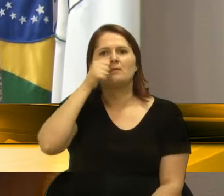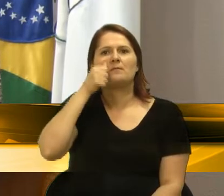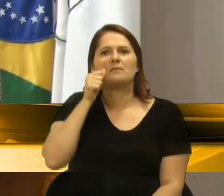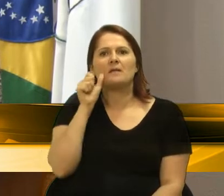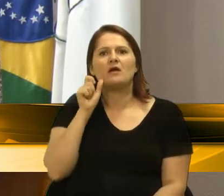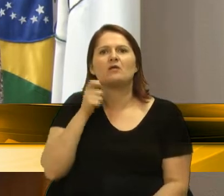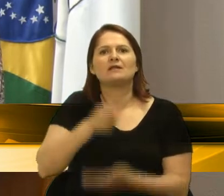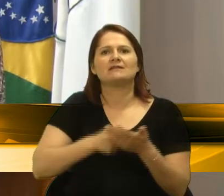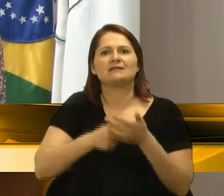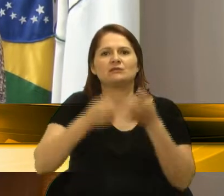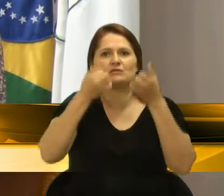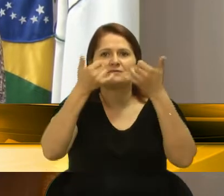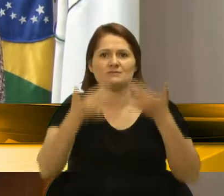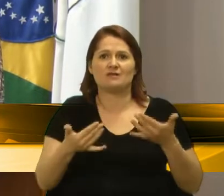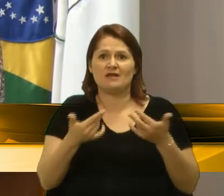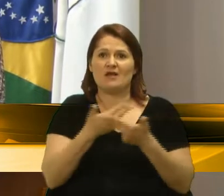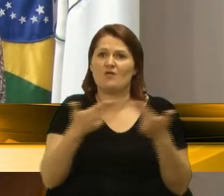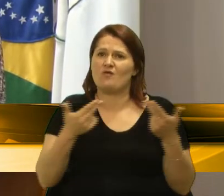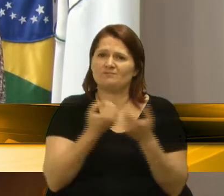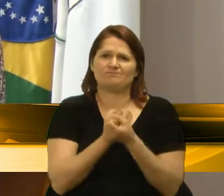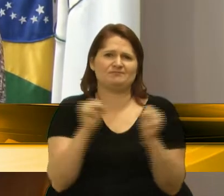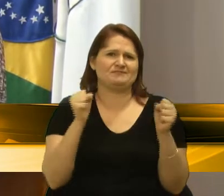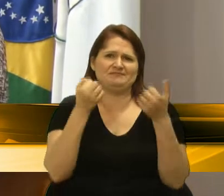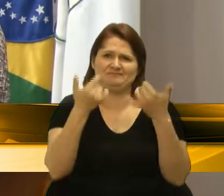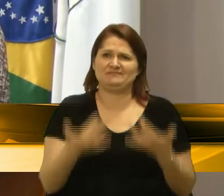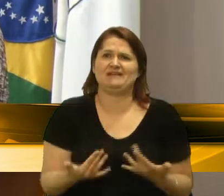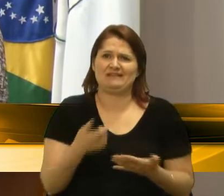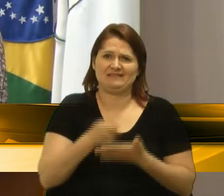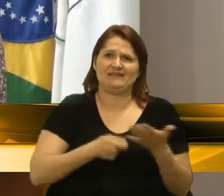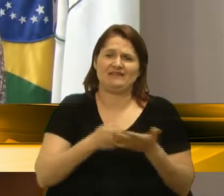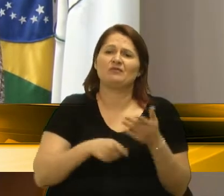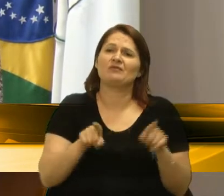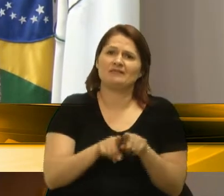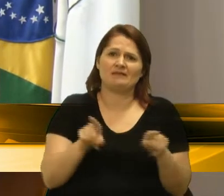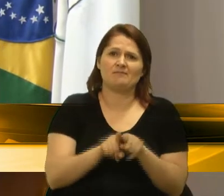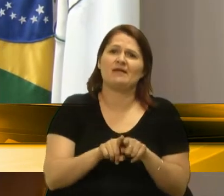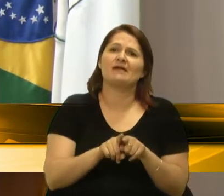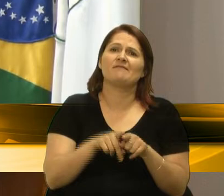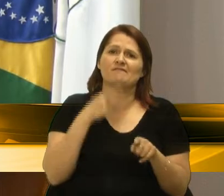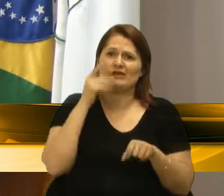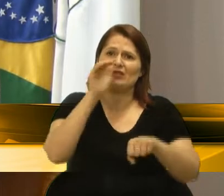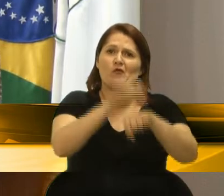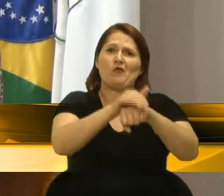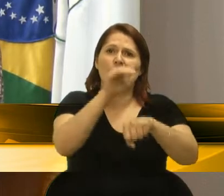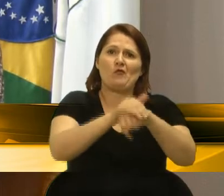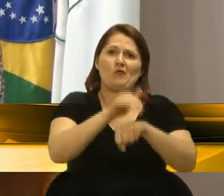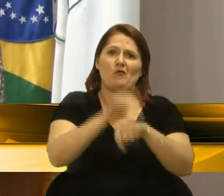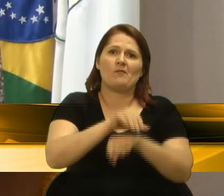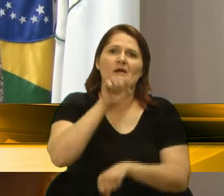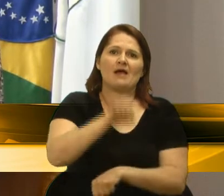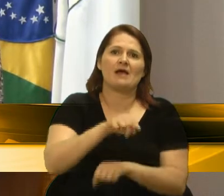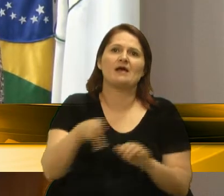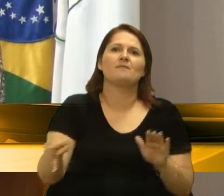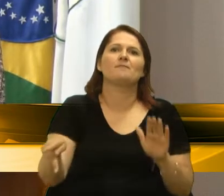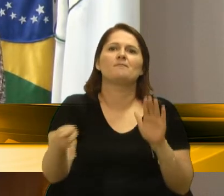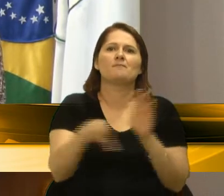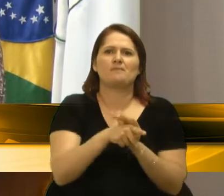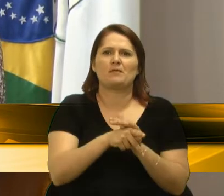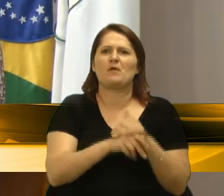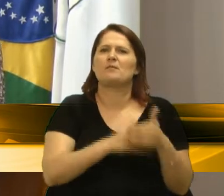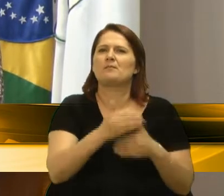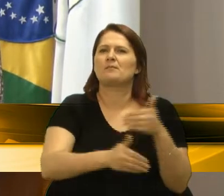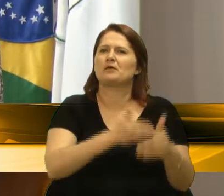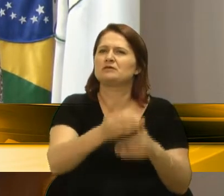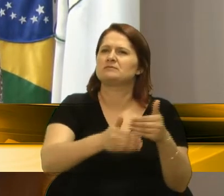o inexplicável, inclusive colocando a culpa em um procedimento existente de uma suposta liminar